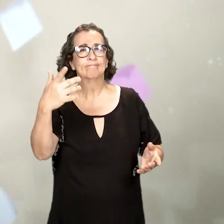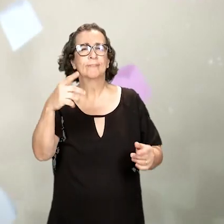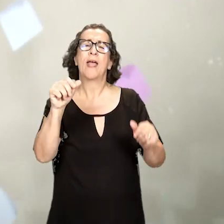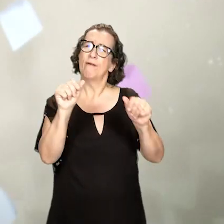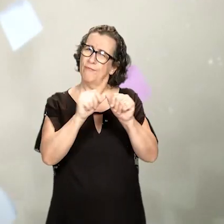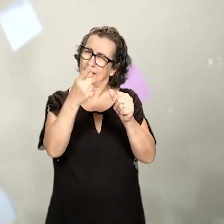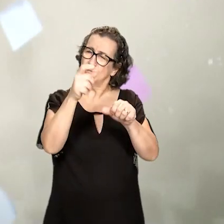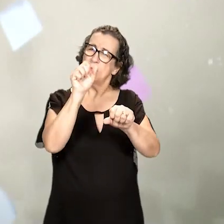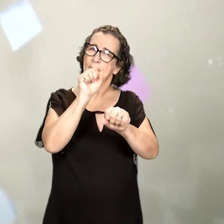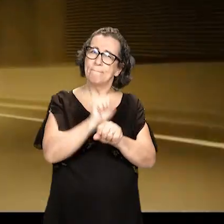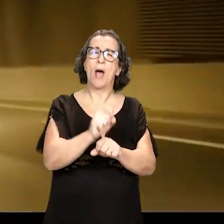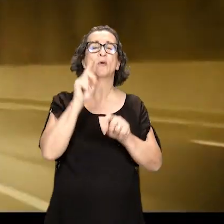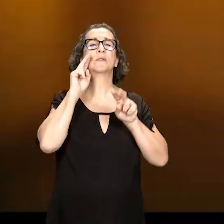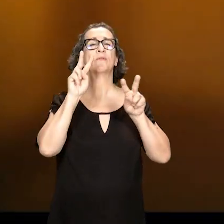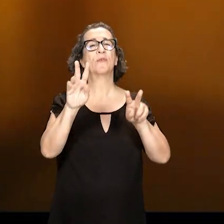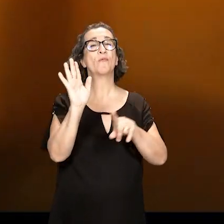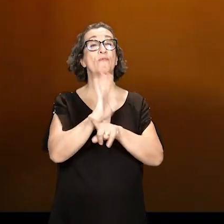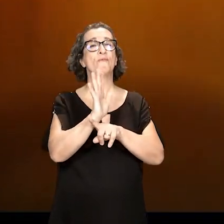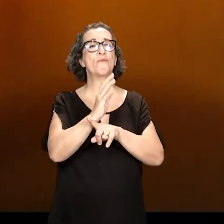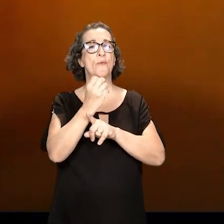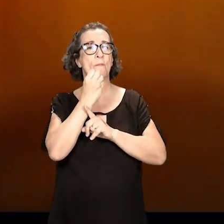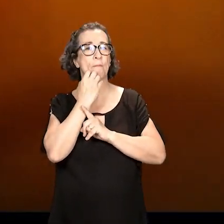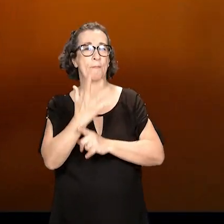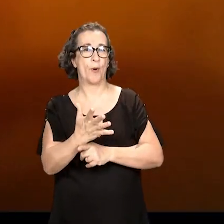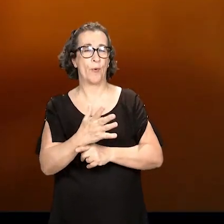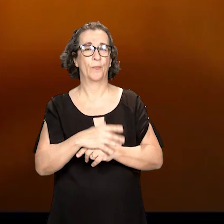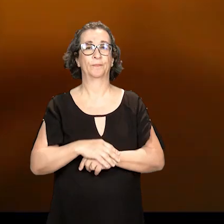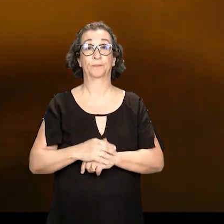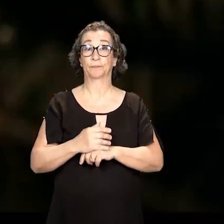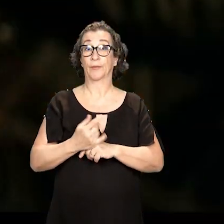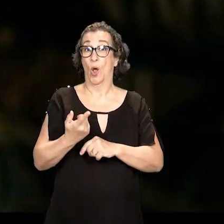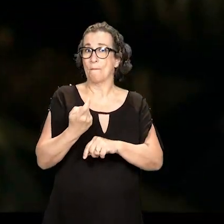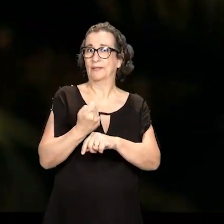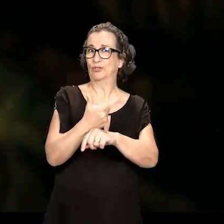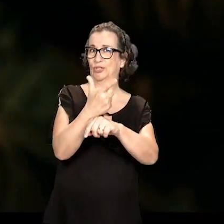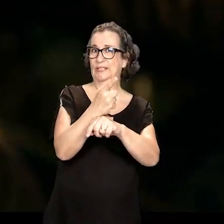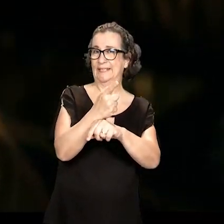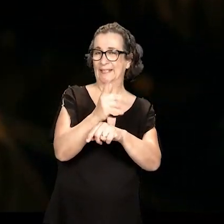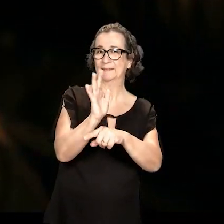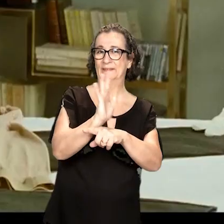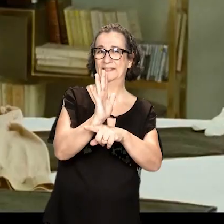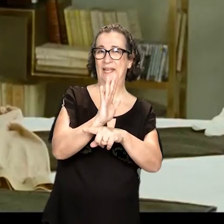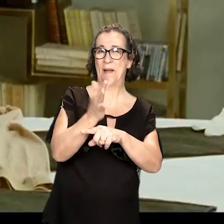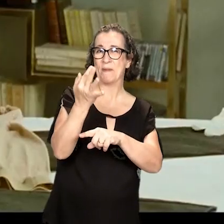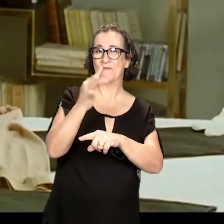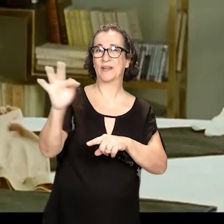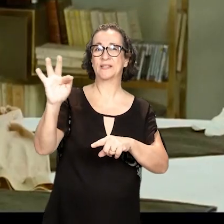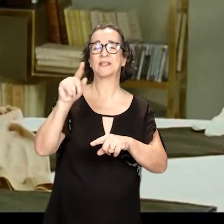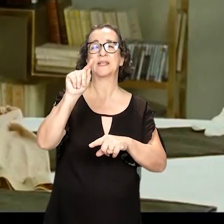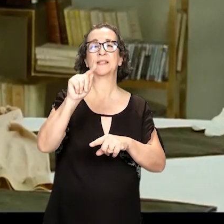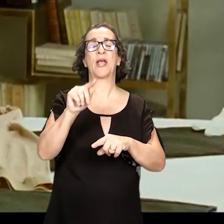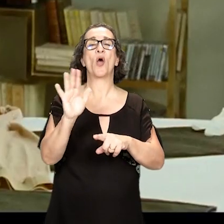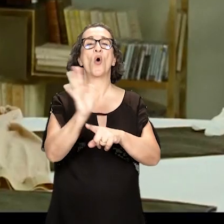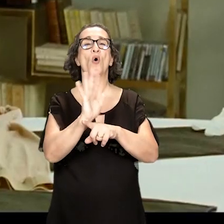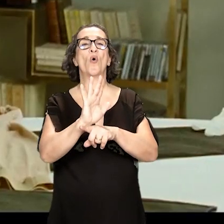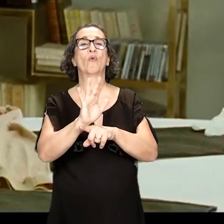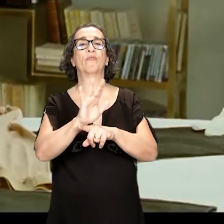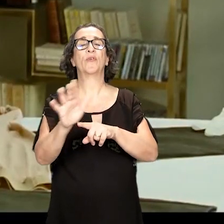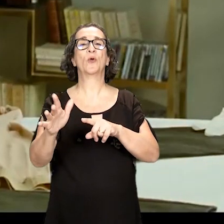uma pausa para ver um bom filme Uma boa dica do cinema francês é o filme Intocáveis